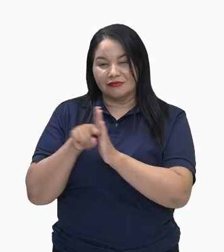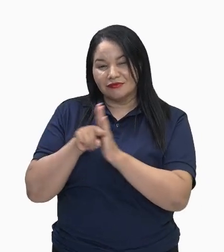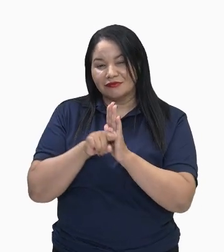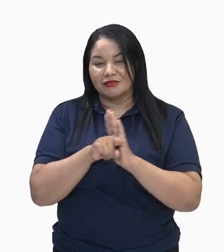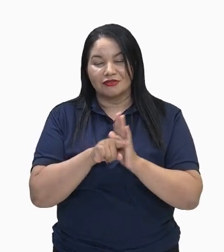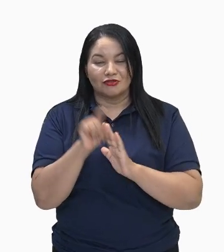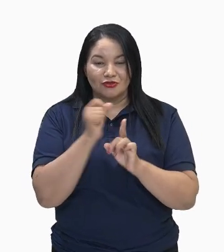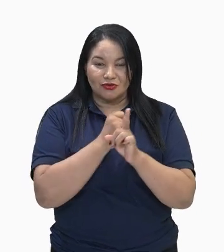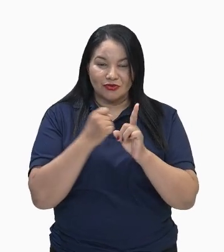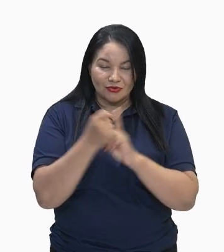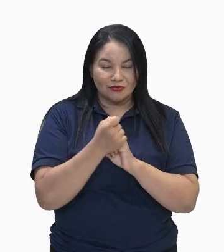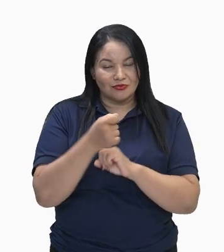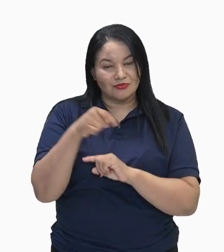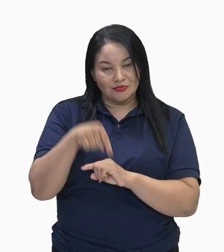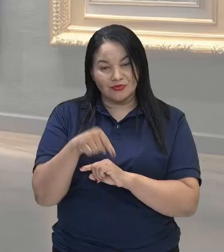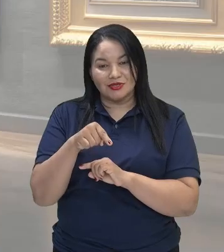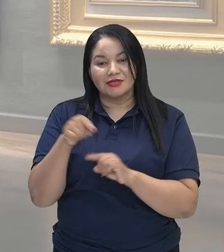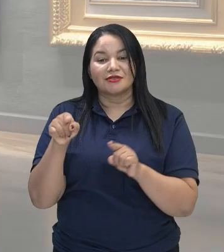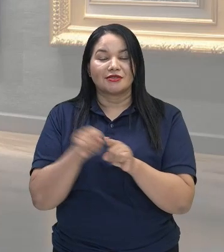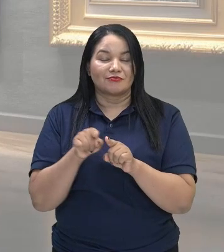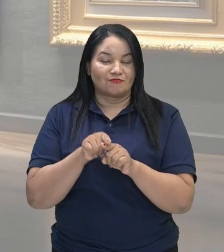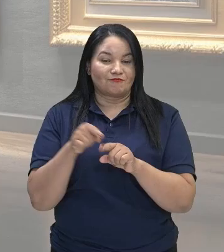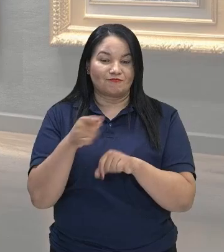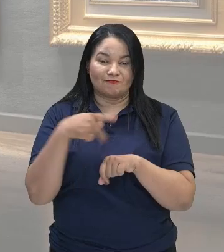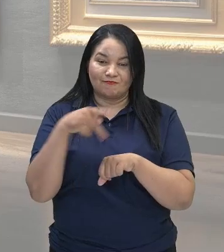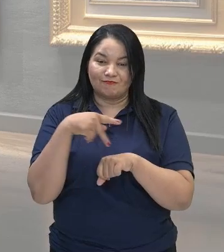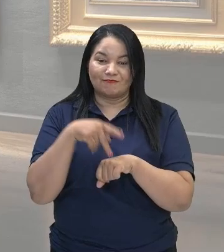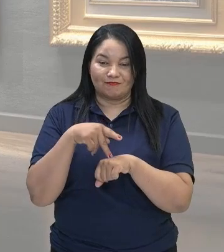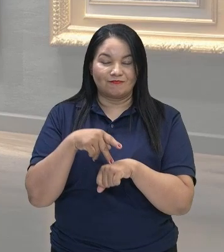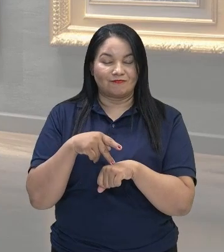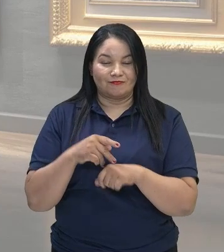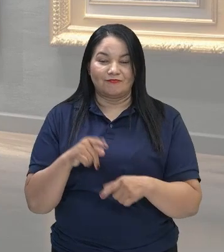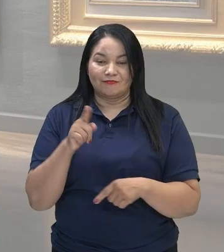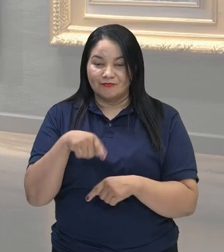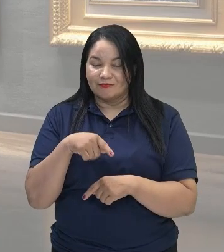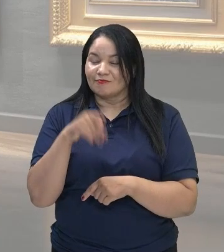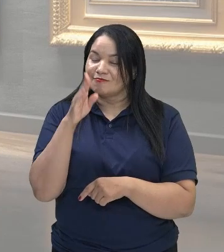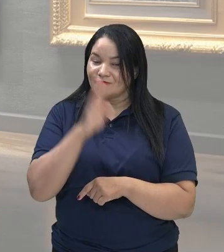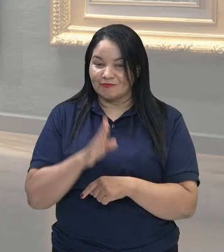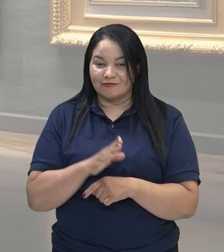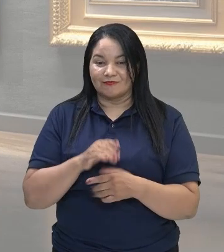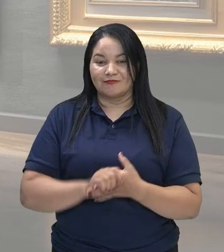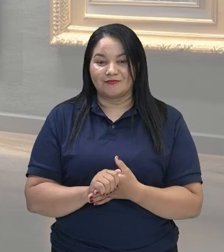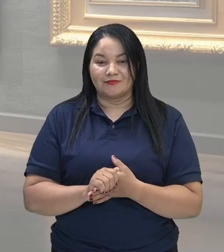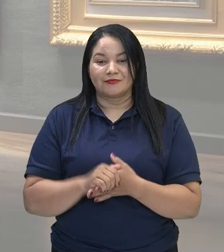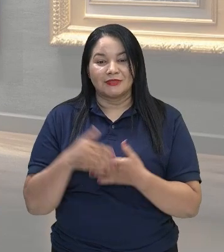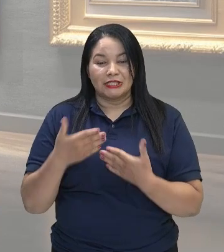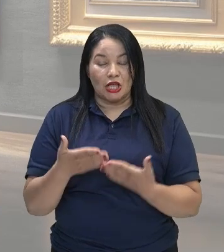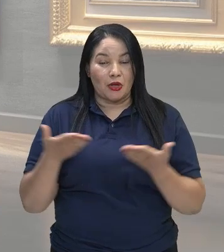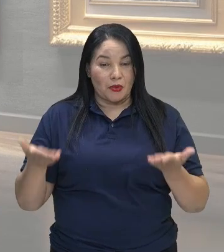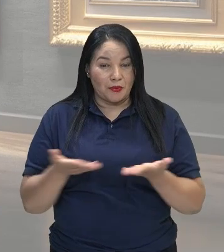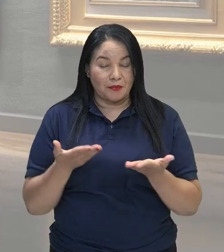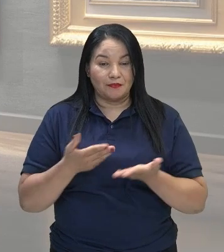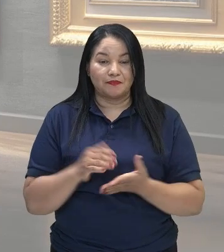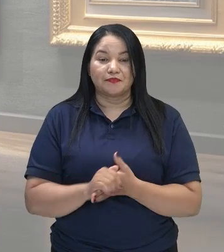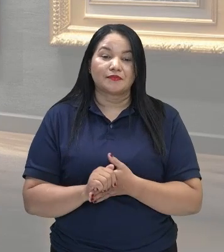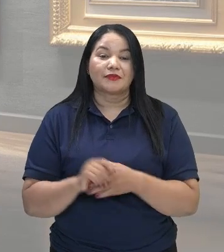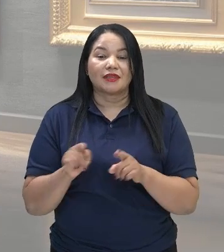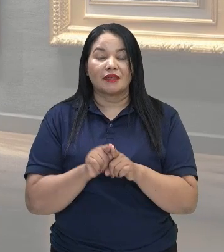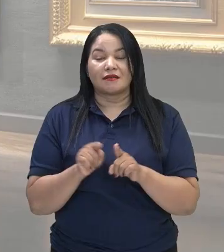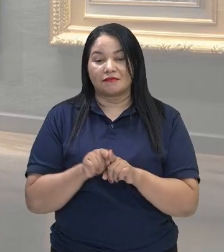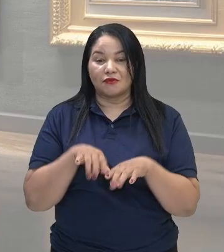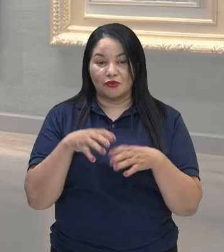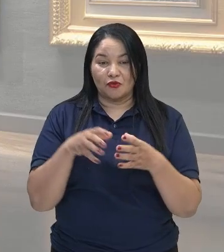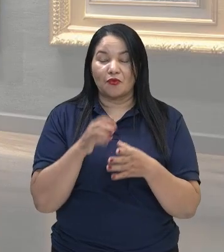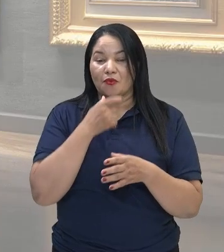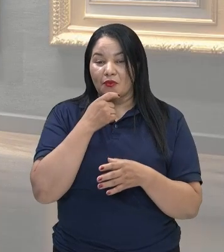sociológica aqui no nosso país, que é o Brasil. É por isso que Florestan Fernandes traz esses sociólogos, porque